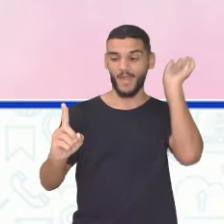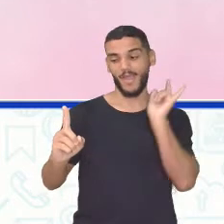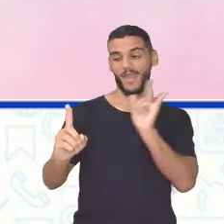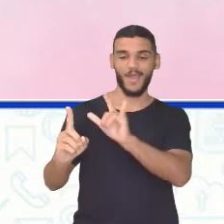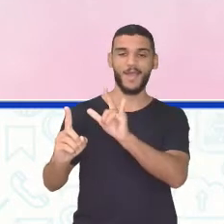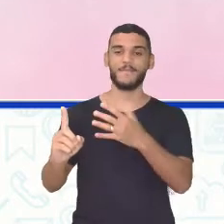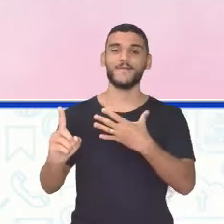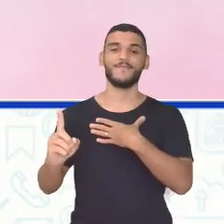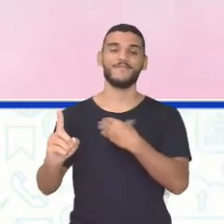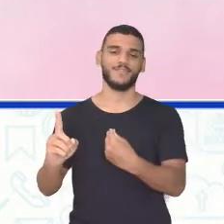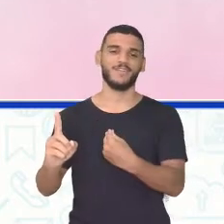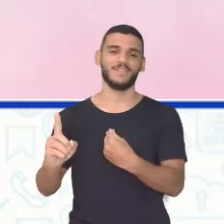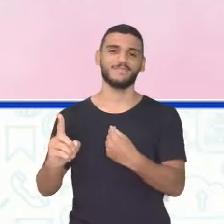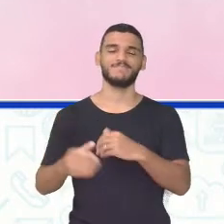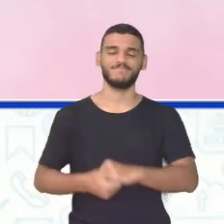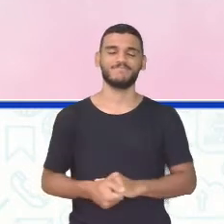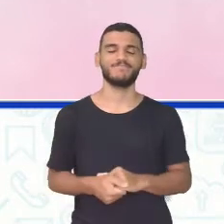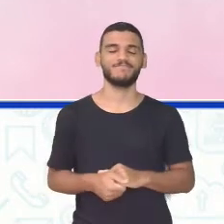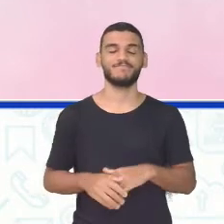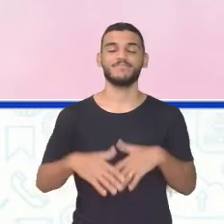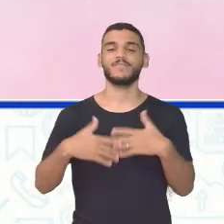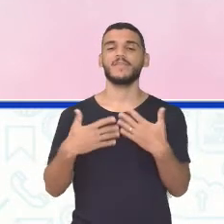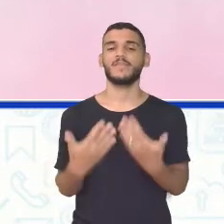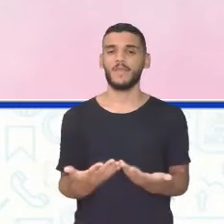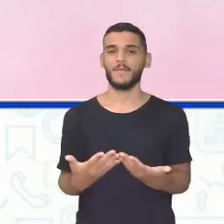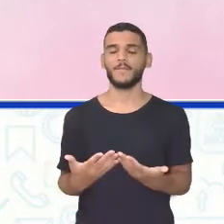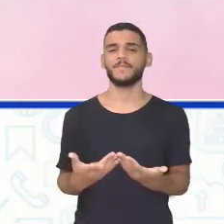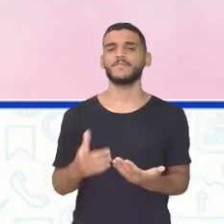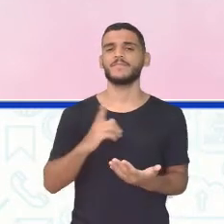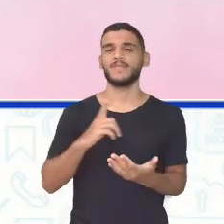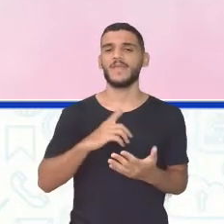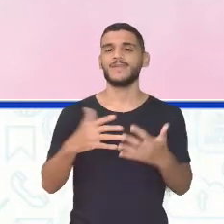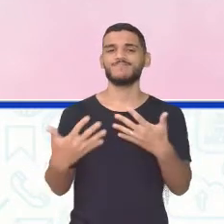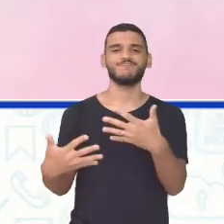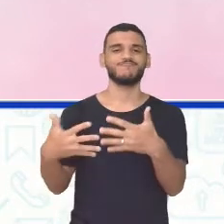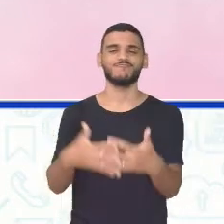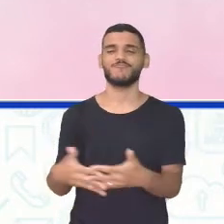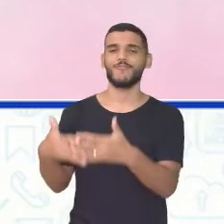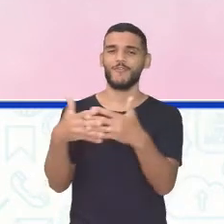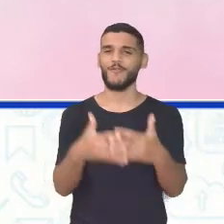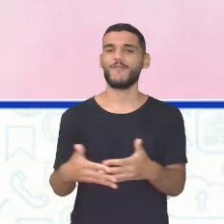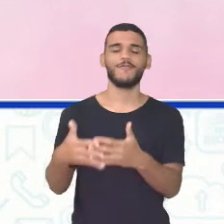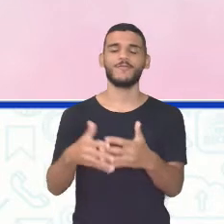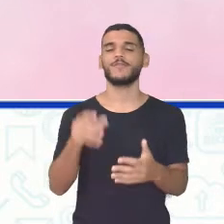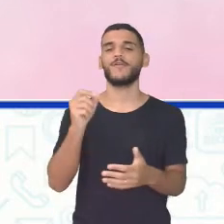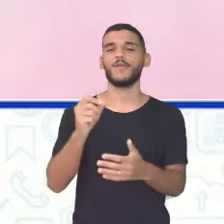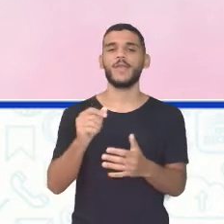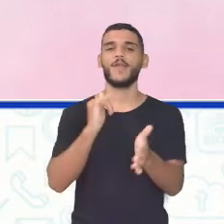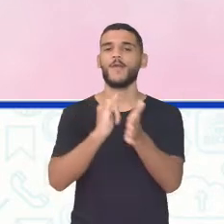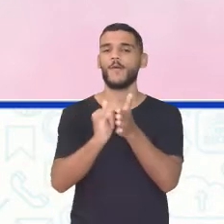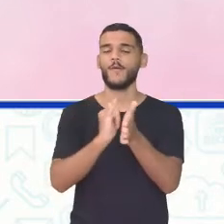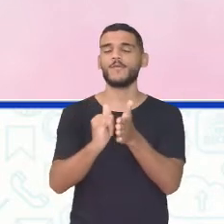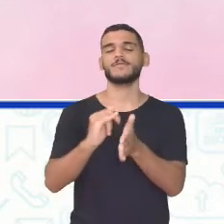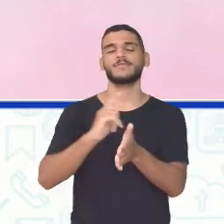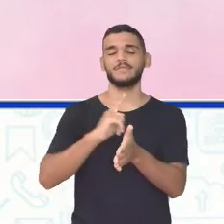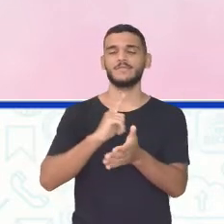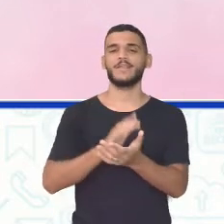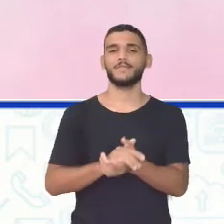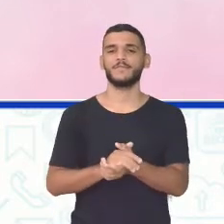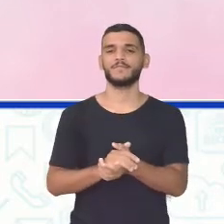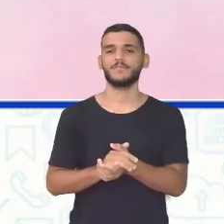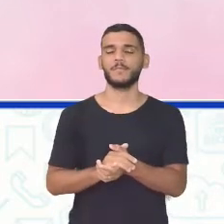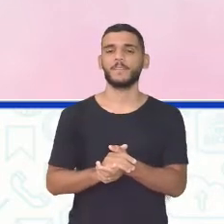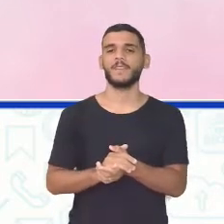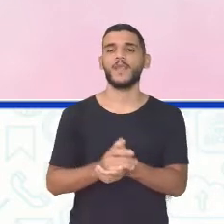momento, a gente já tem o conflito do conto completamente estabelecido. A gente tem um pai, uma filha, que se